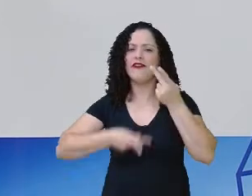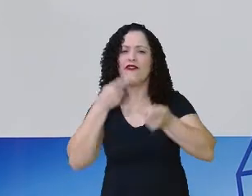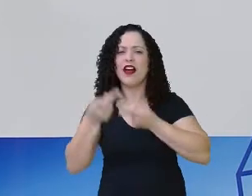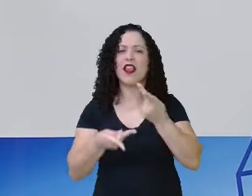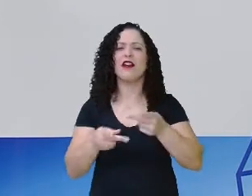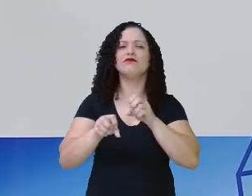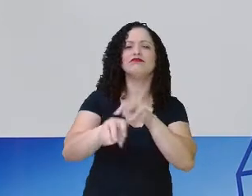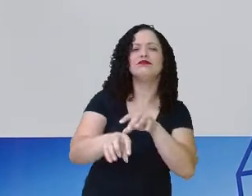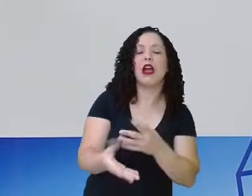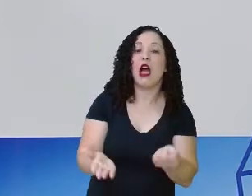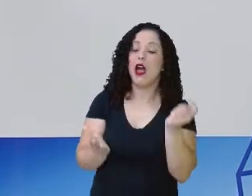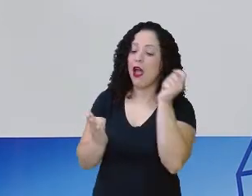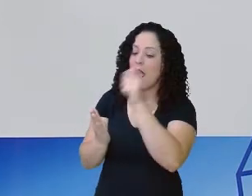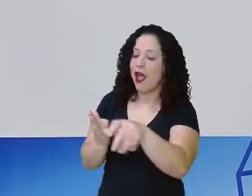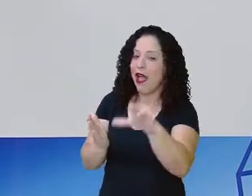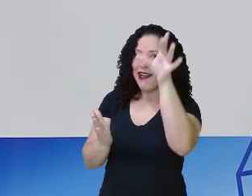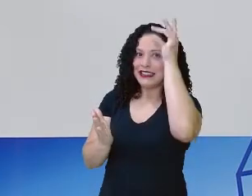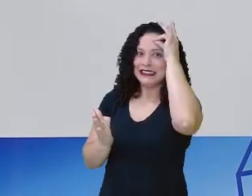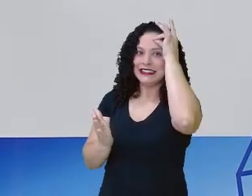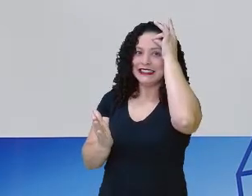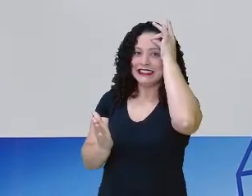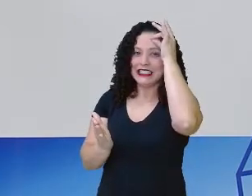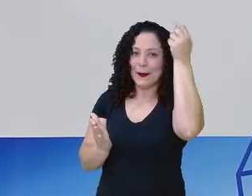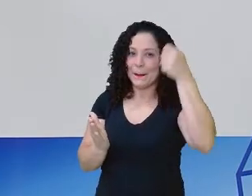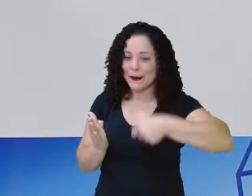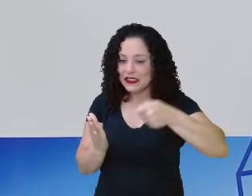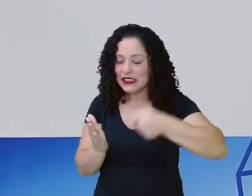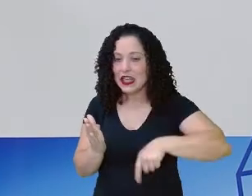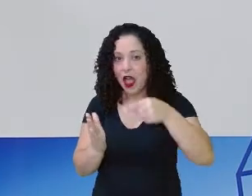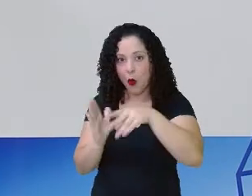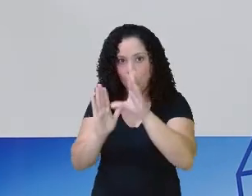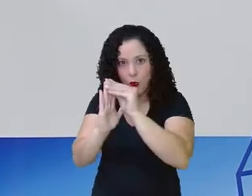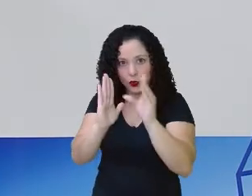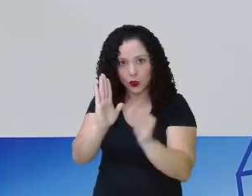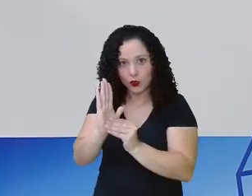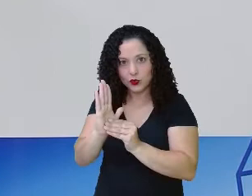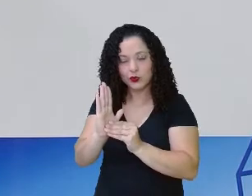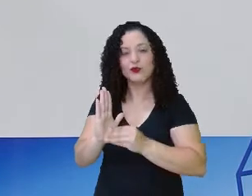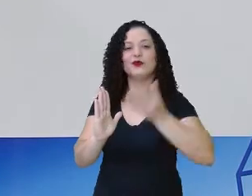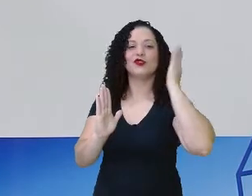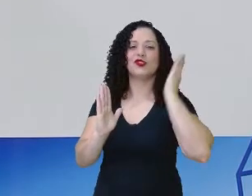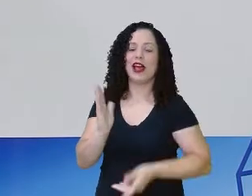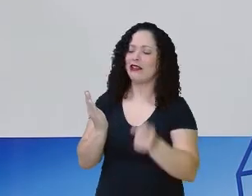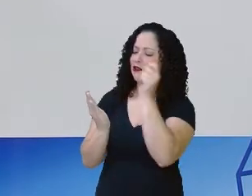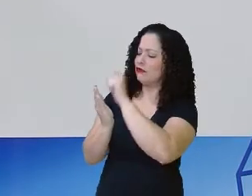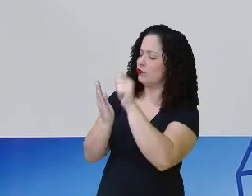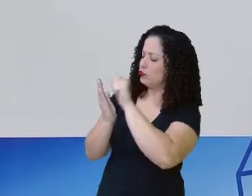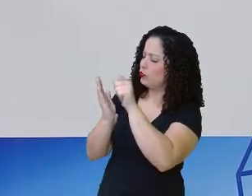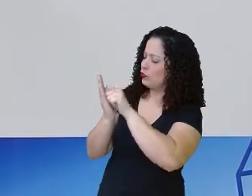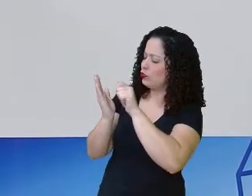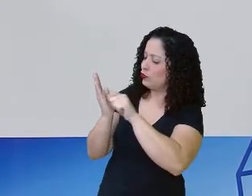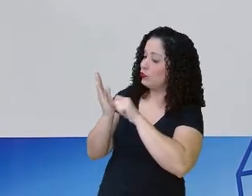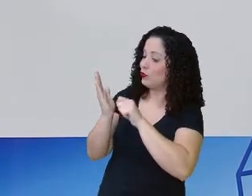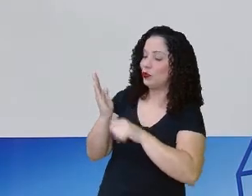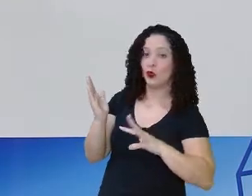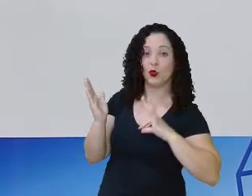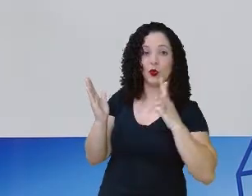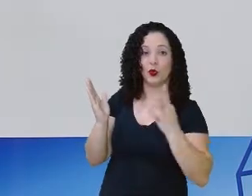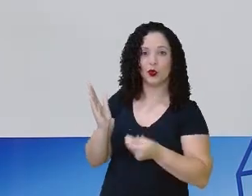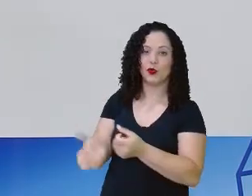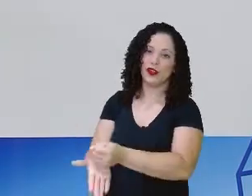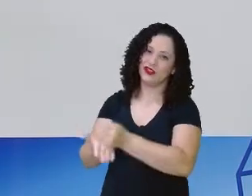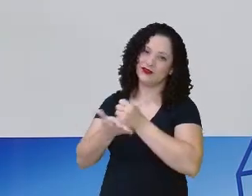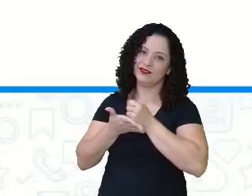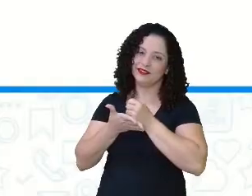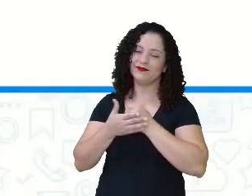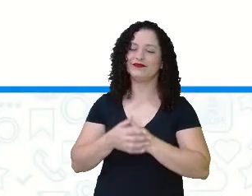válido anotar, porque quando você precisar retomar esse conteúdo, suas anotações estarão ali para te ajudar.